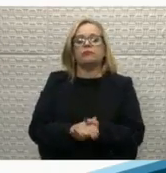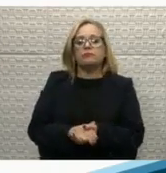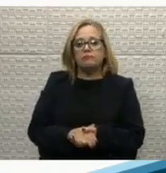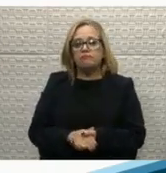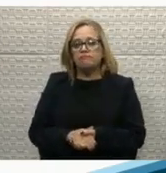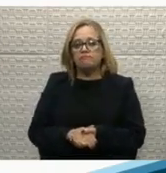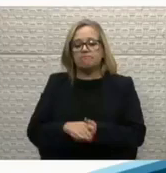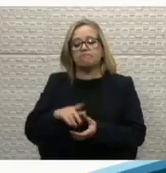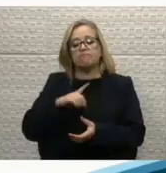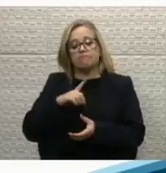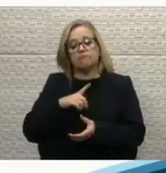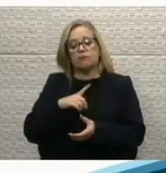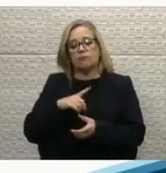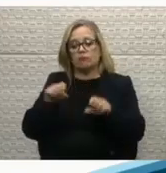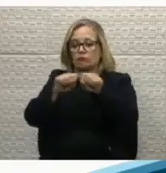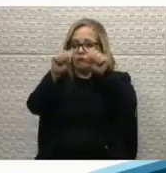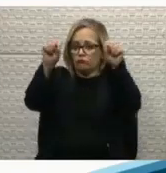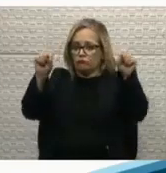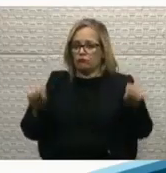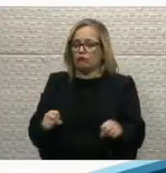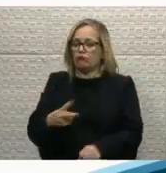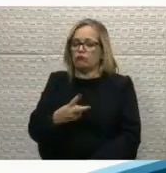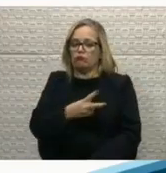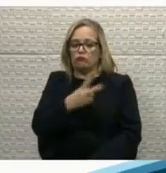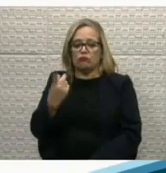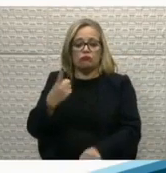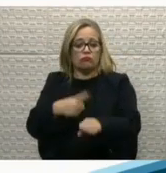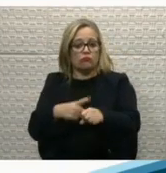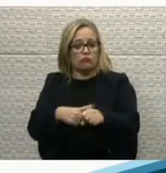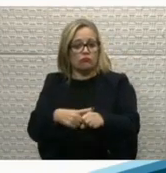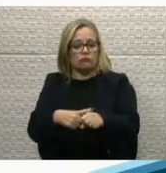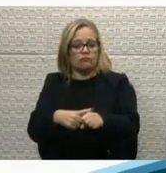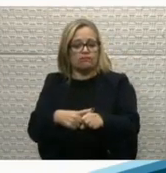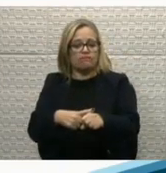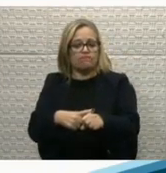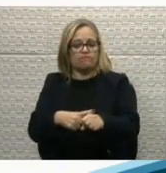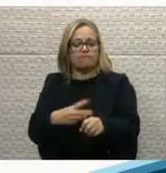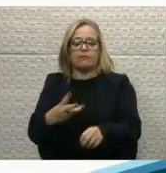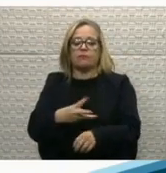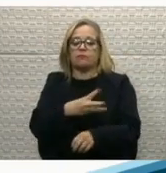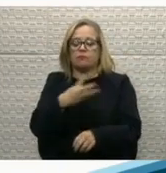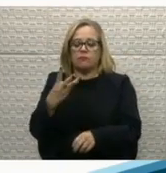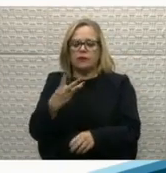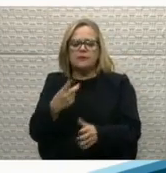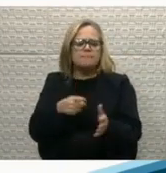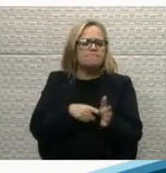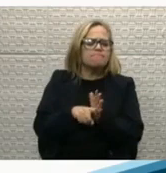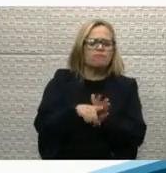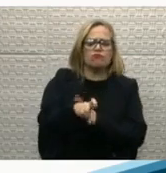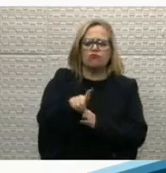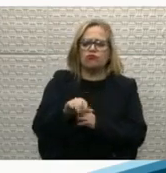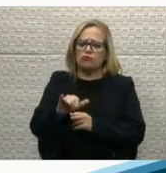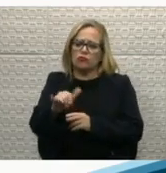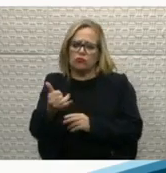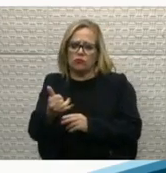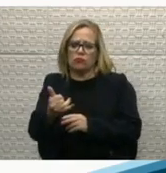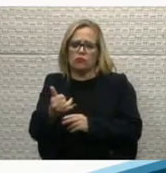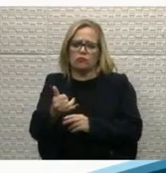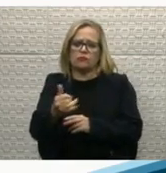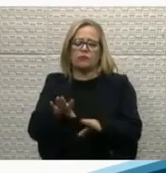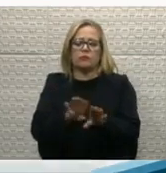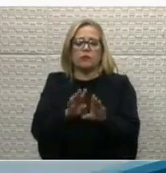Então, eu tenho um sistema com duas equações e nós temos três incógnitas, x, y e